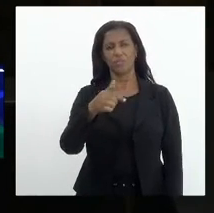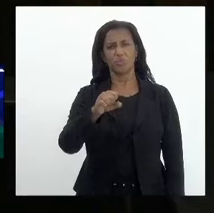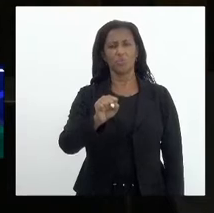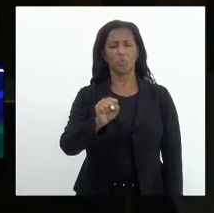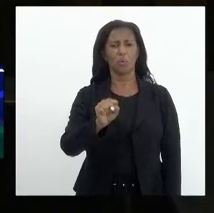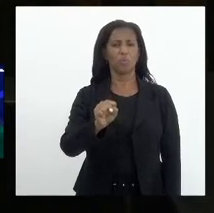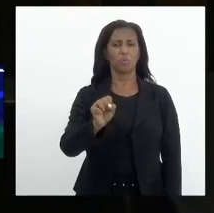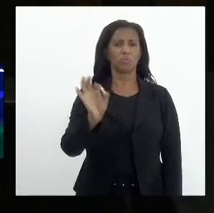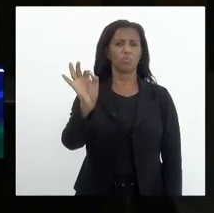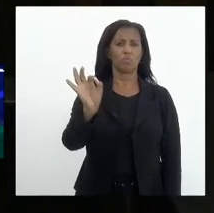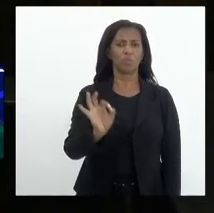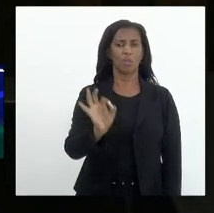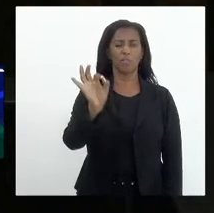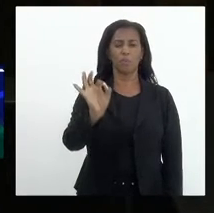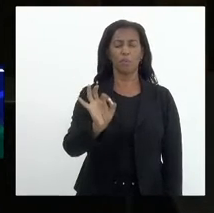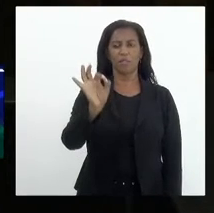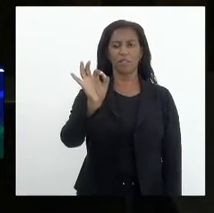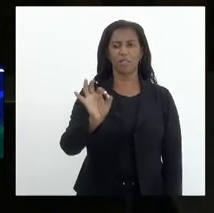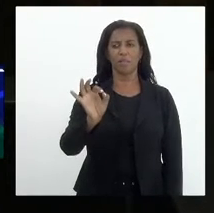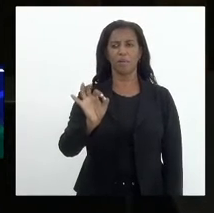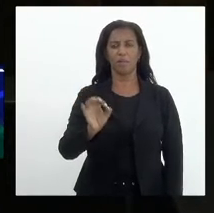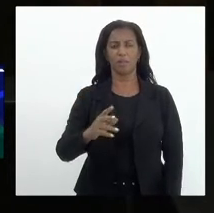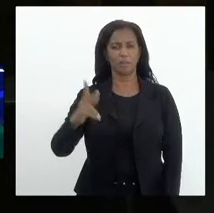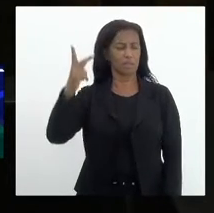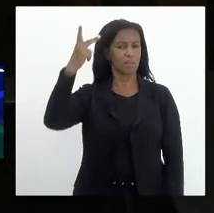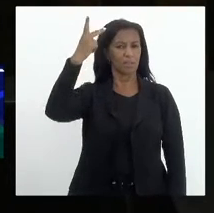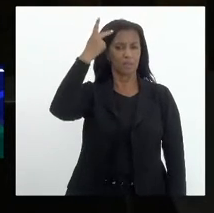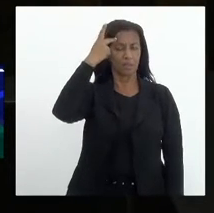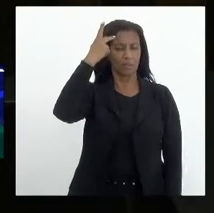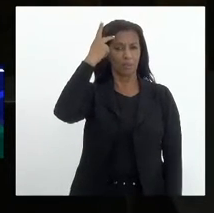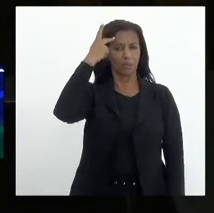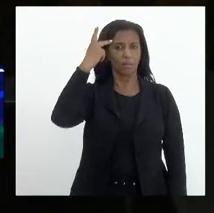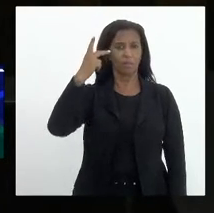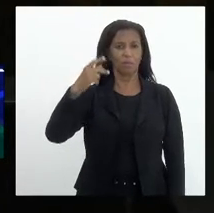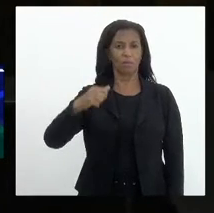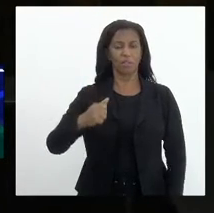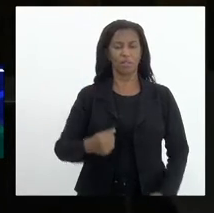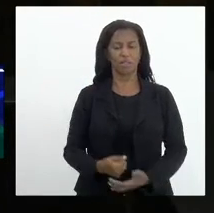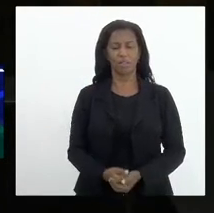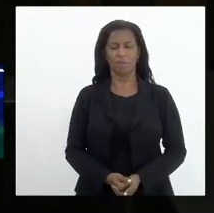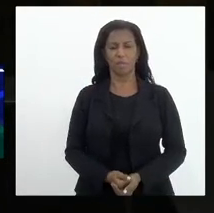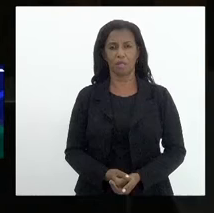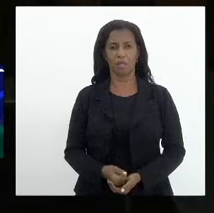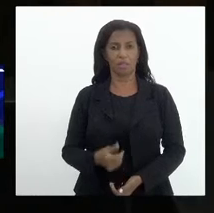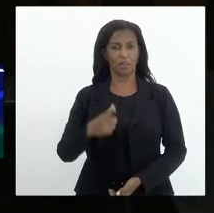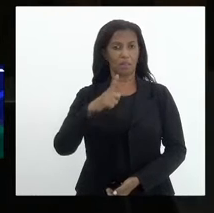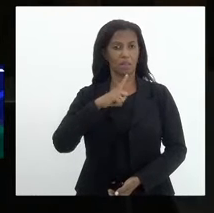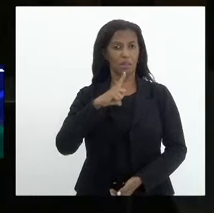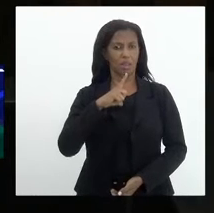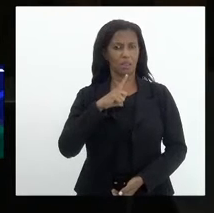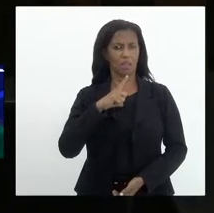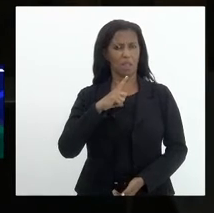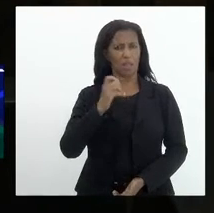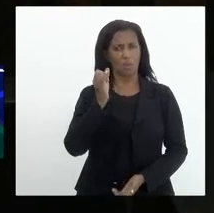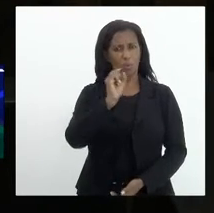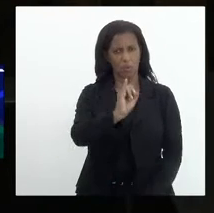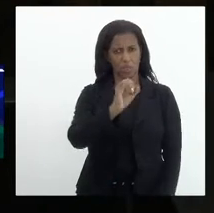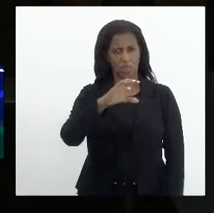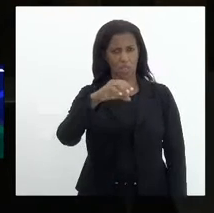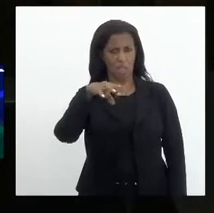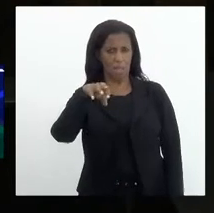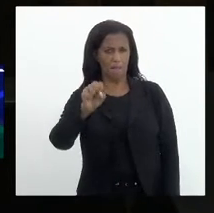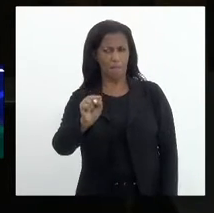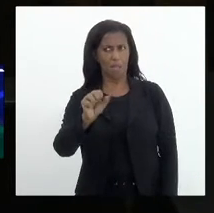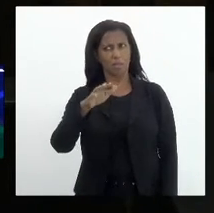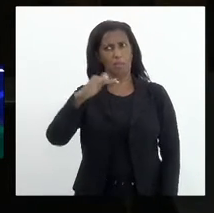28%. São Paulo, por exemplo, tem uma alíquota um pouco menor, na ordem